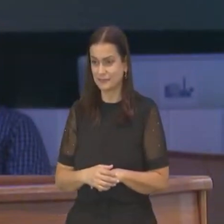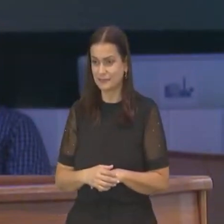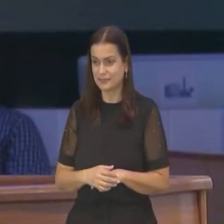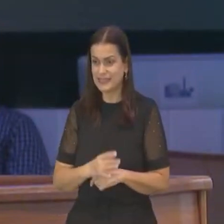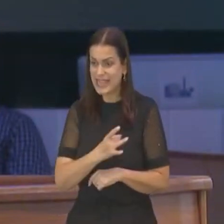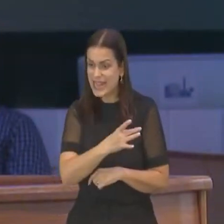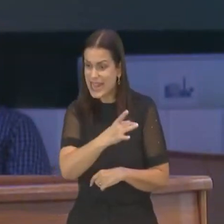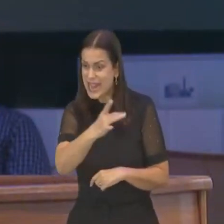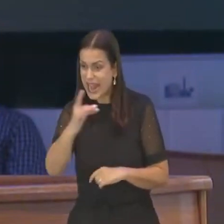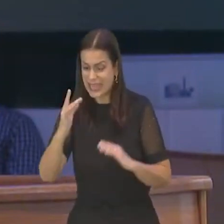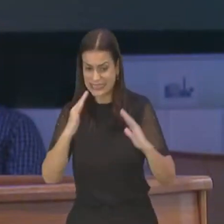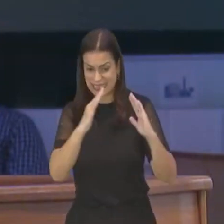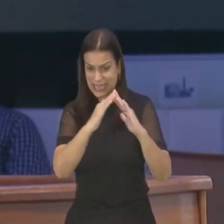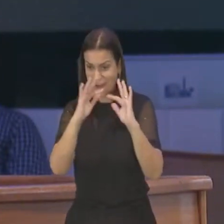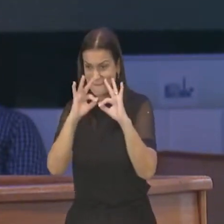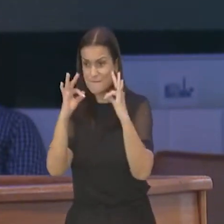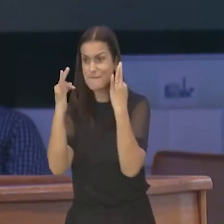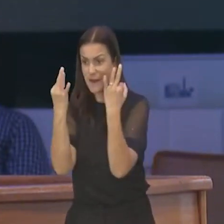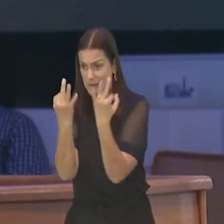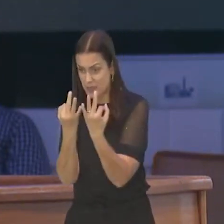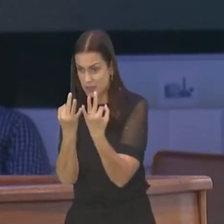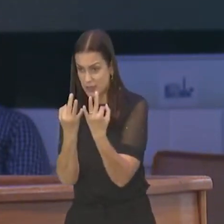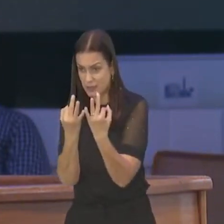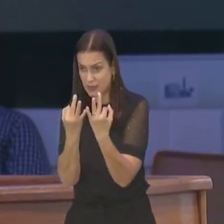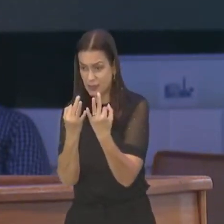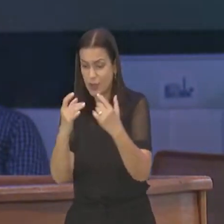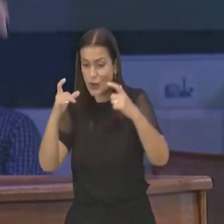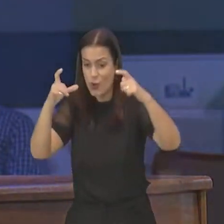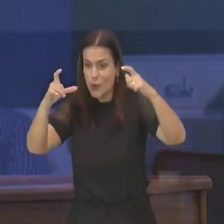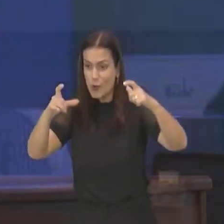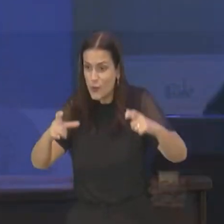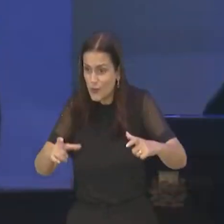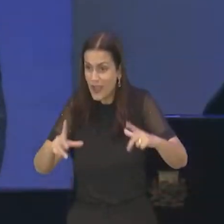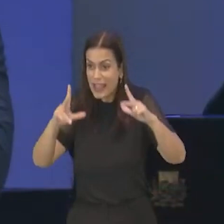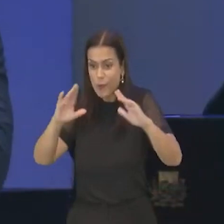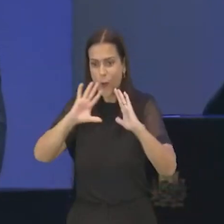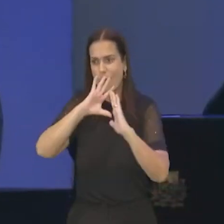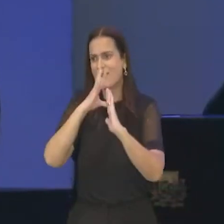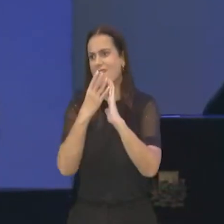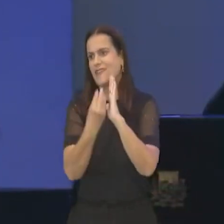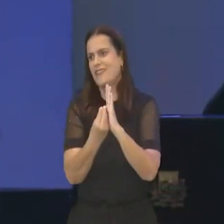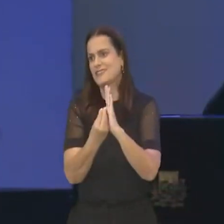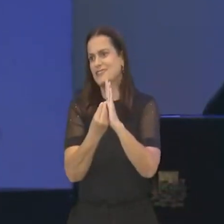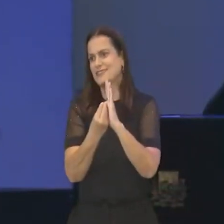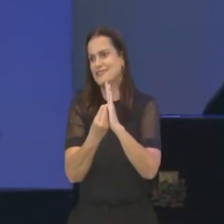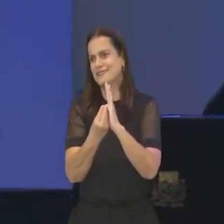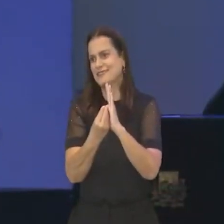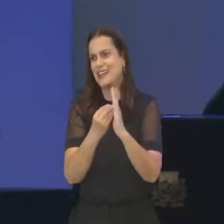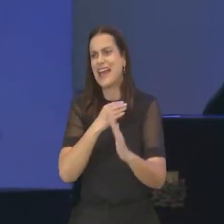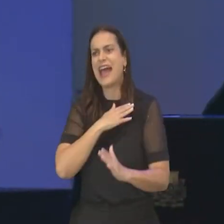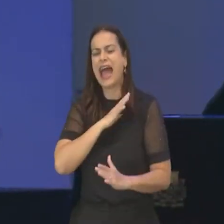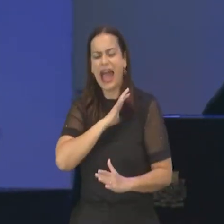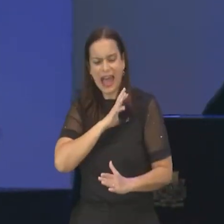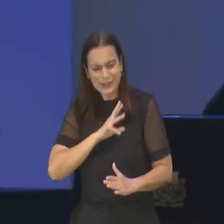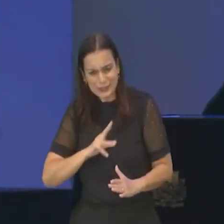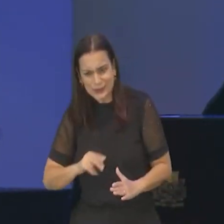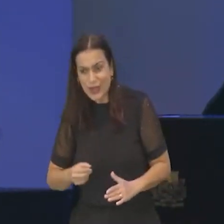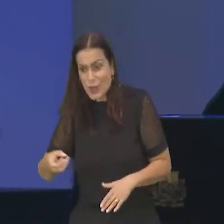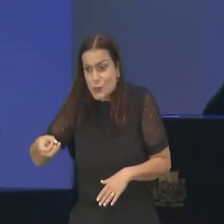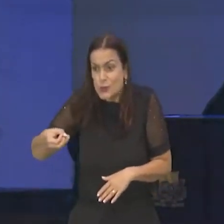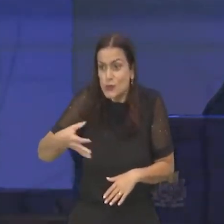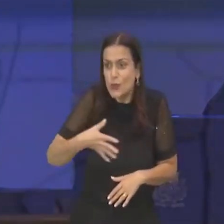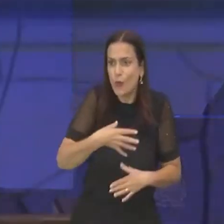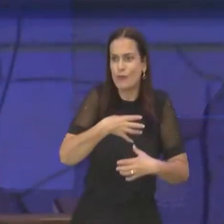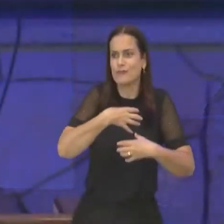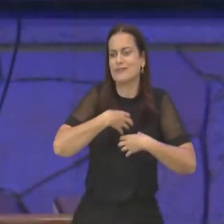Cada casa passou a ser um núcleo de adoração, porque agora havia um novo sentido.